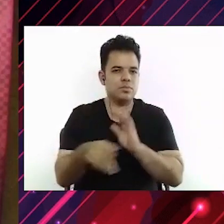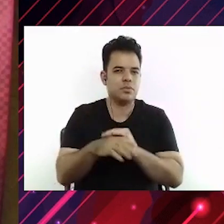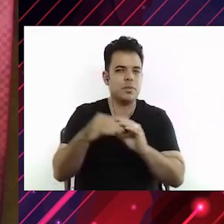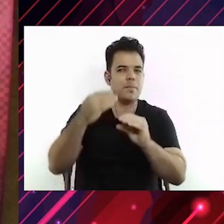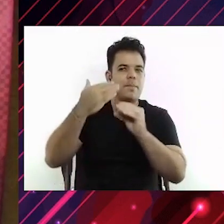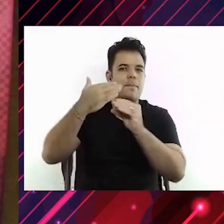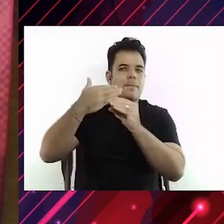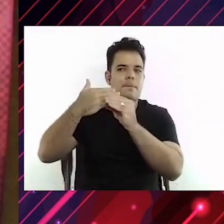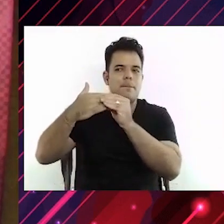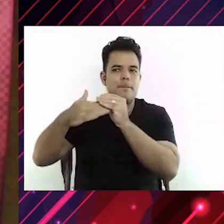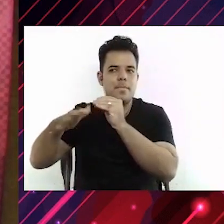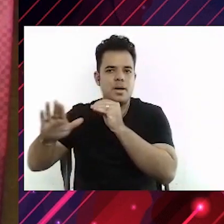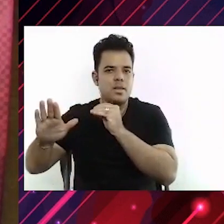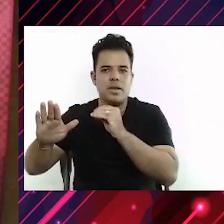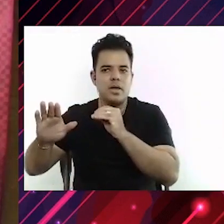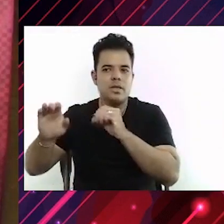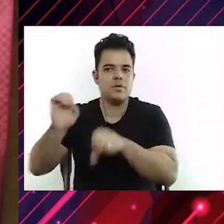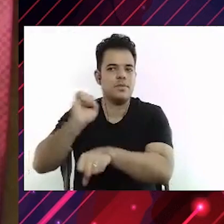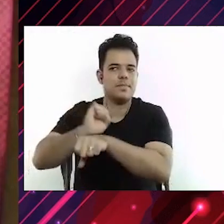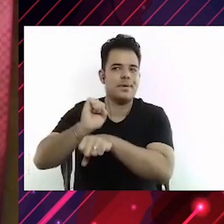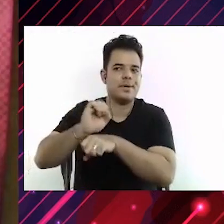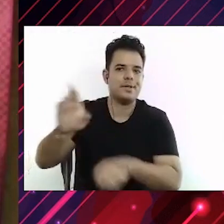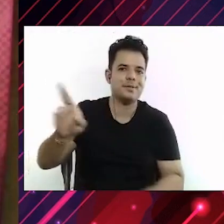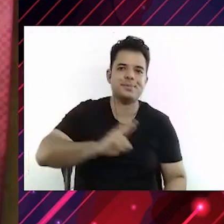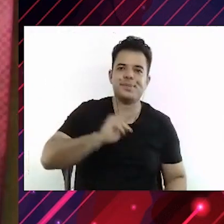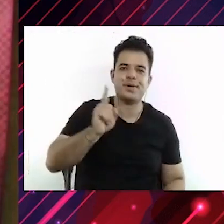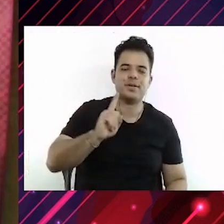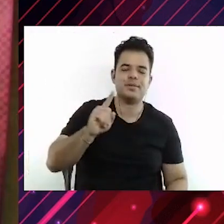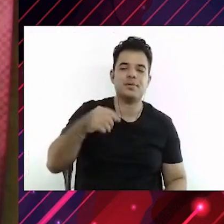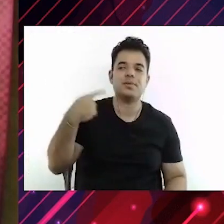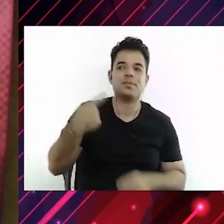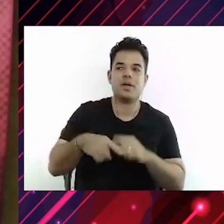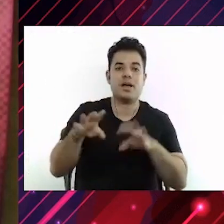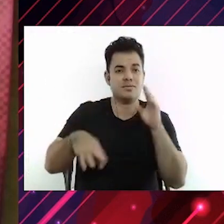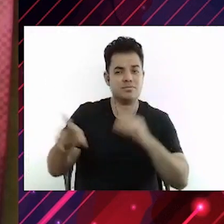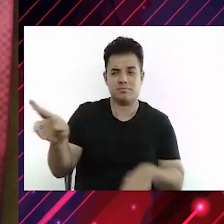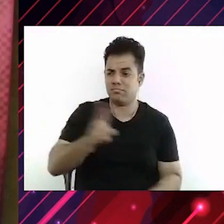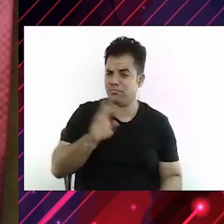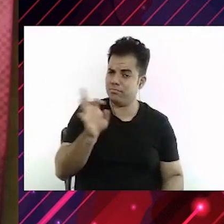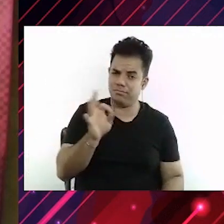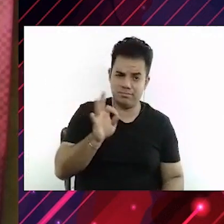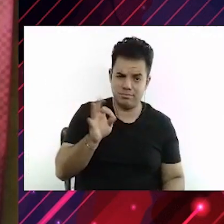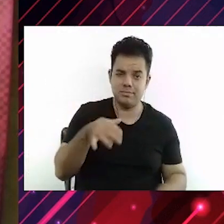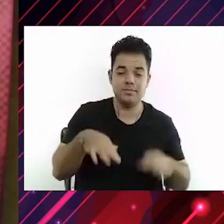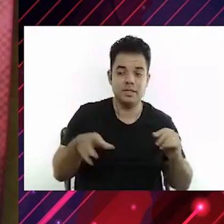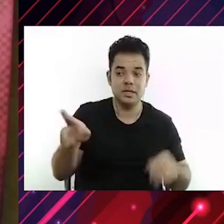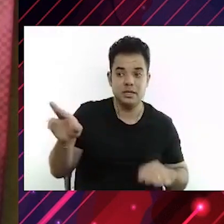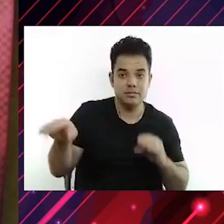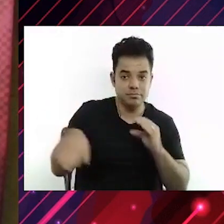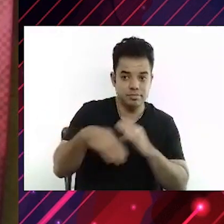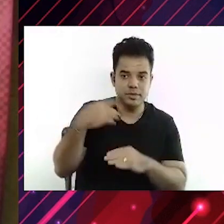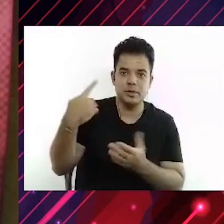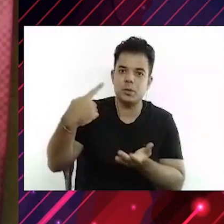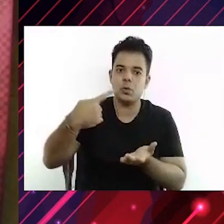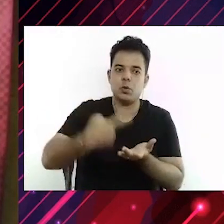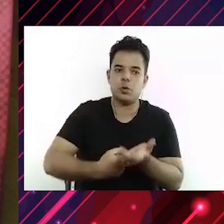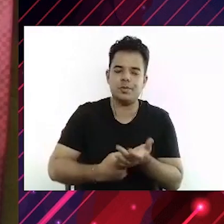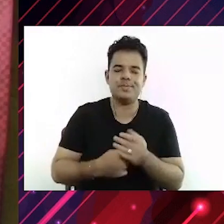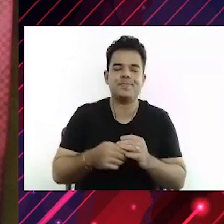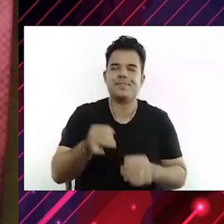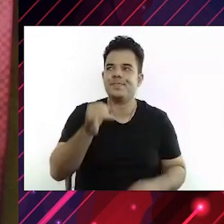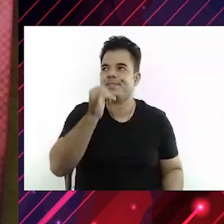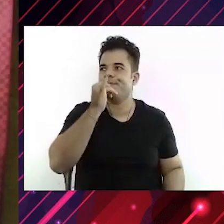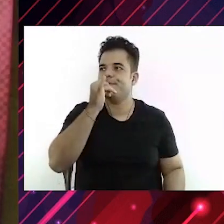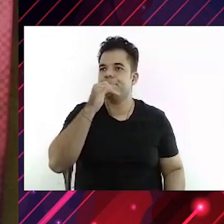espera uma resposta. Pode ser que ele nunca receba a resposta, e mesmo que ele receba, não tem um compromisso. Por exemplo, você manda uma